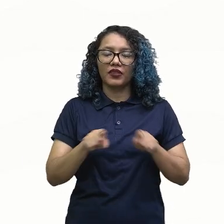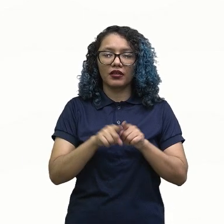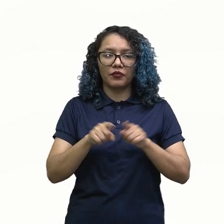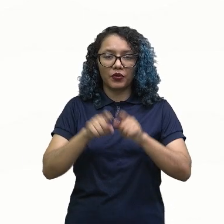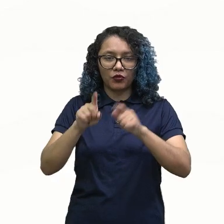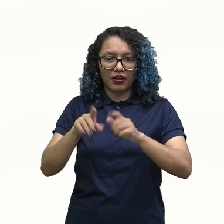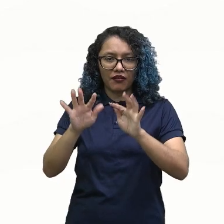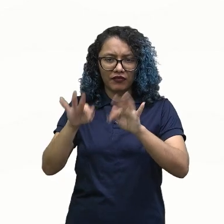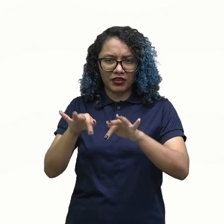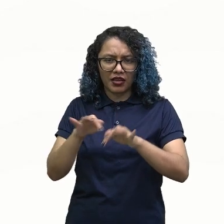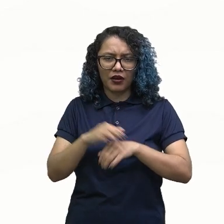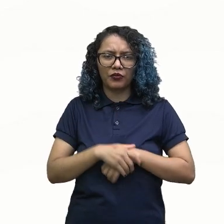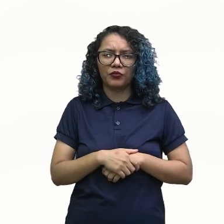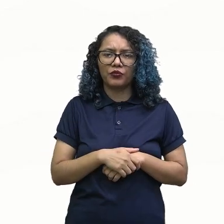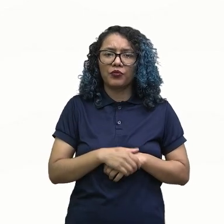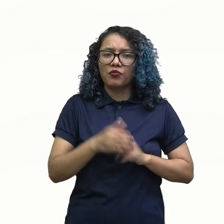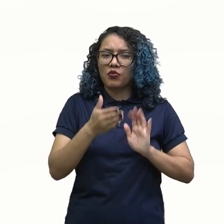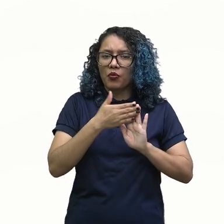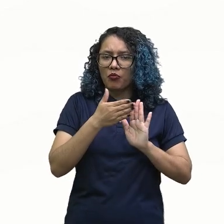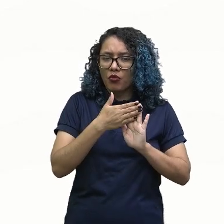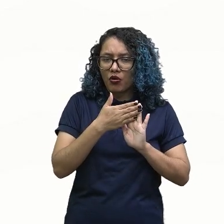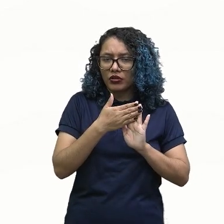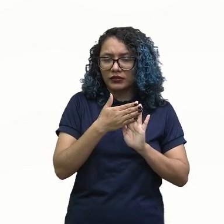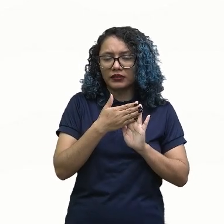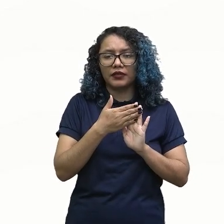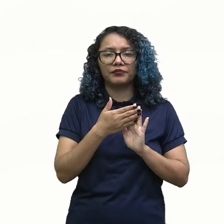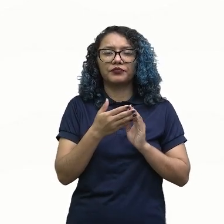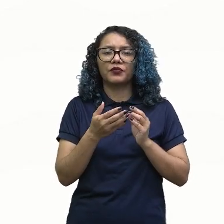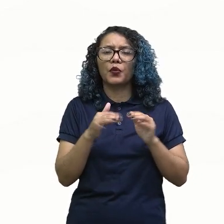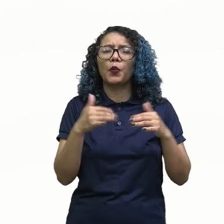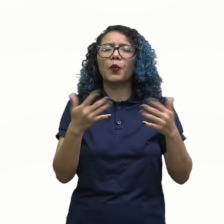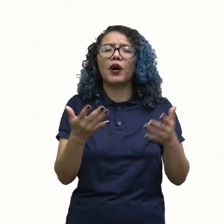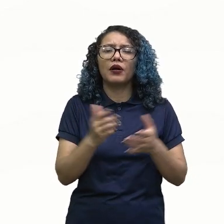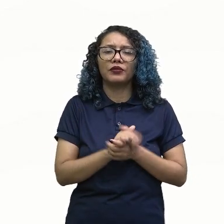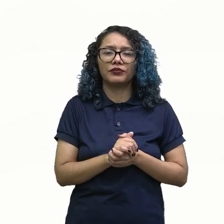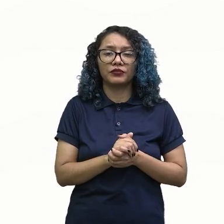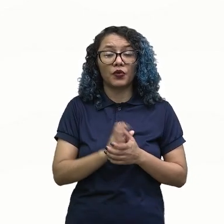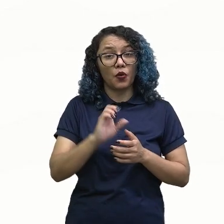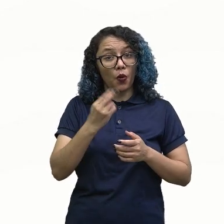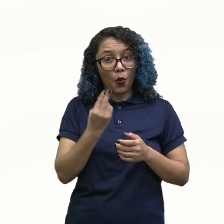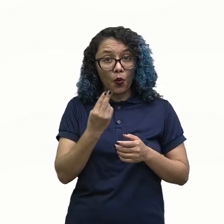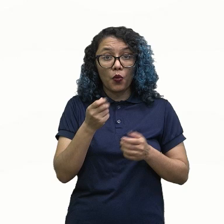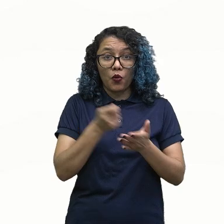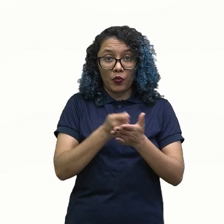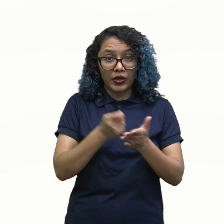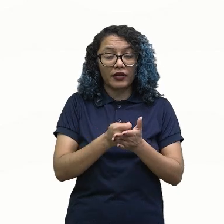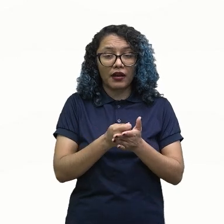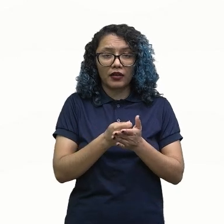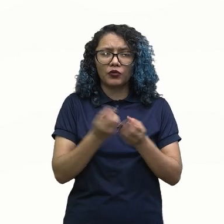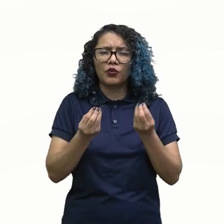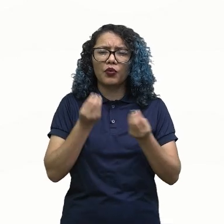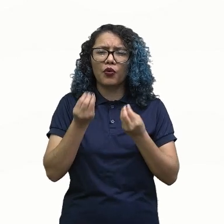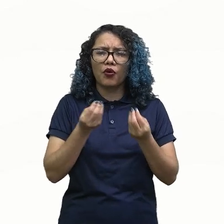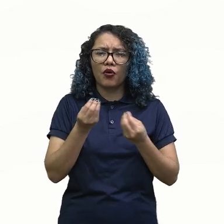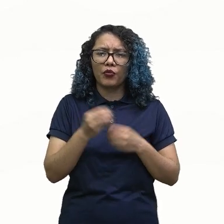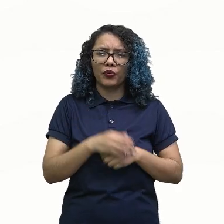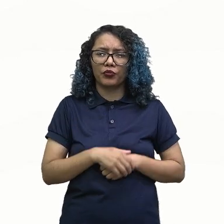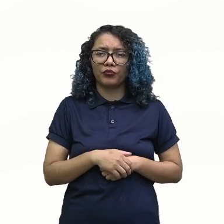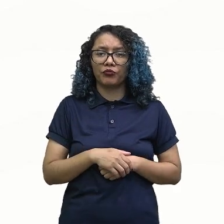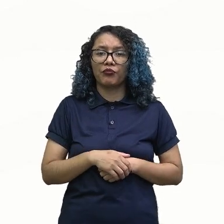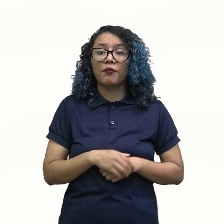se propõe proceder ou se está obrigado a proceder nos